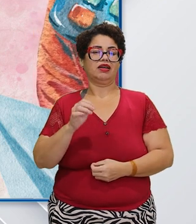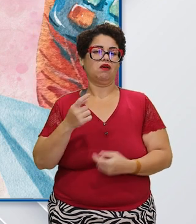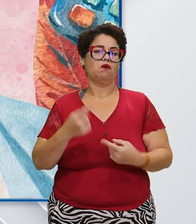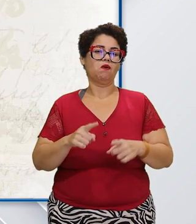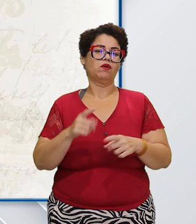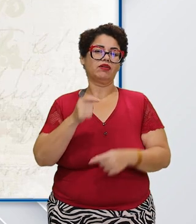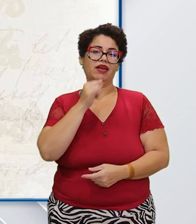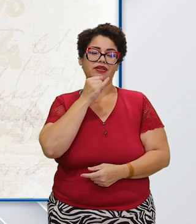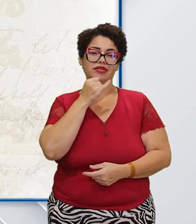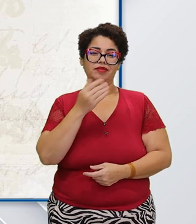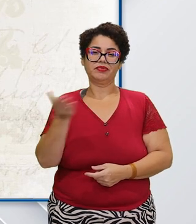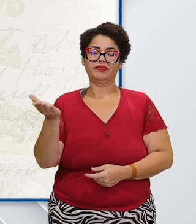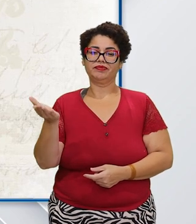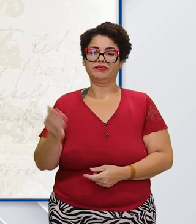um